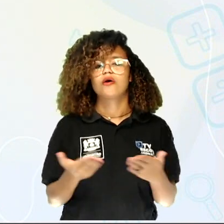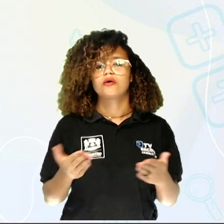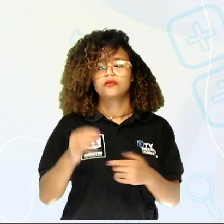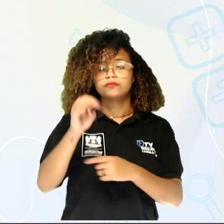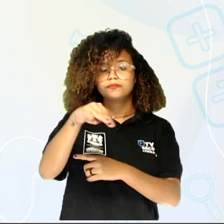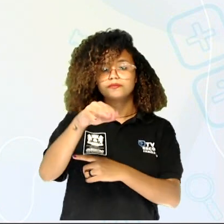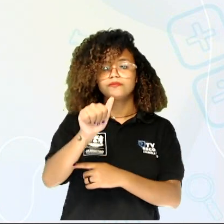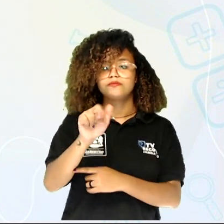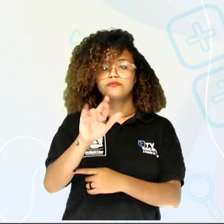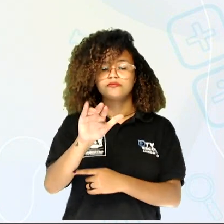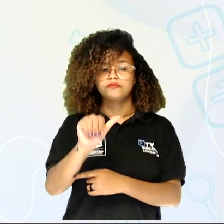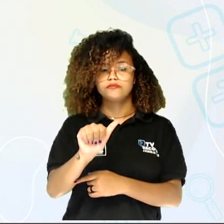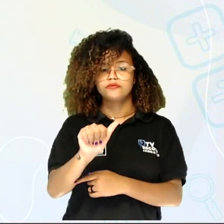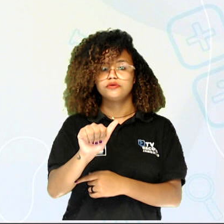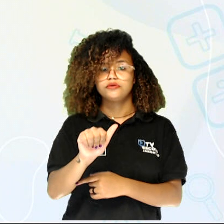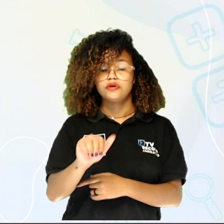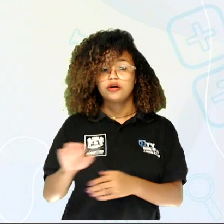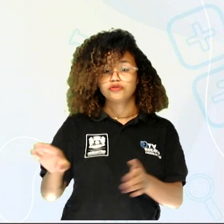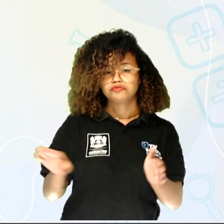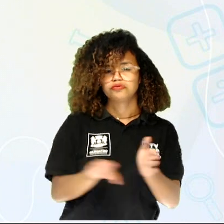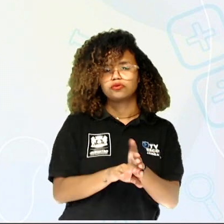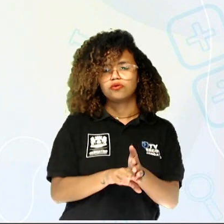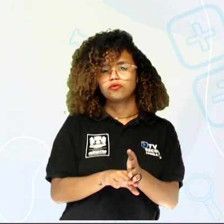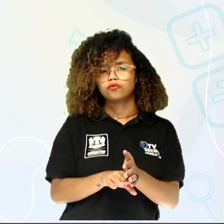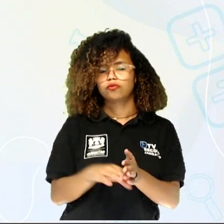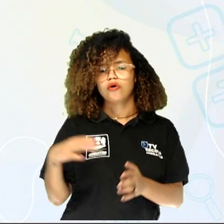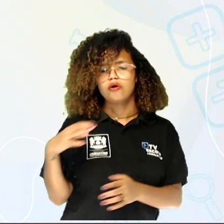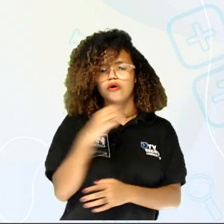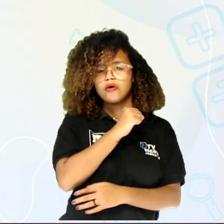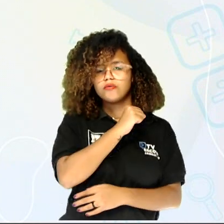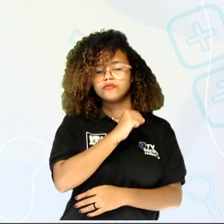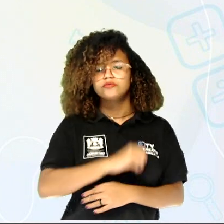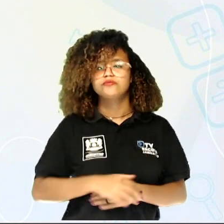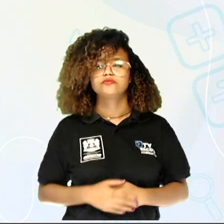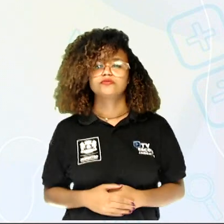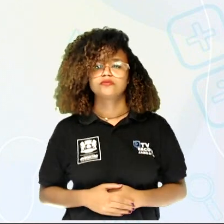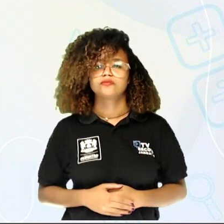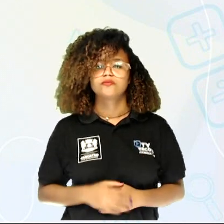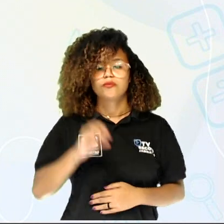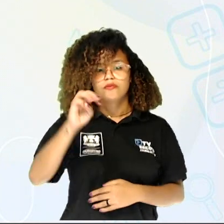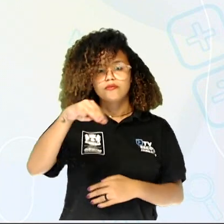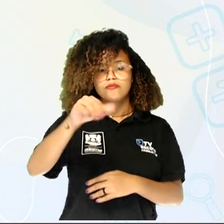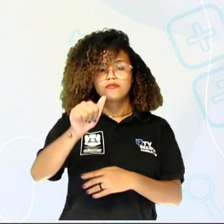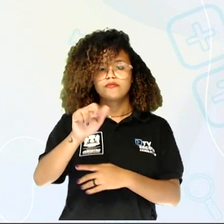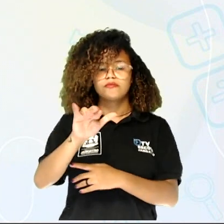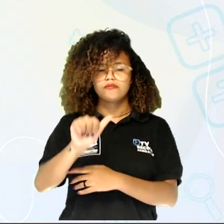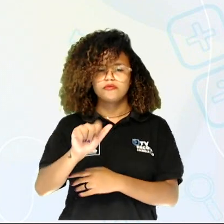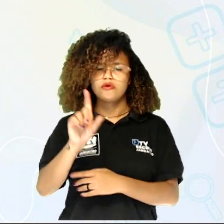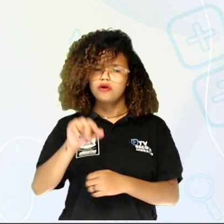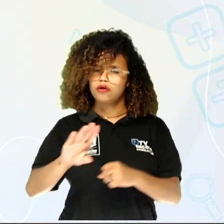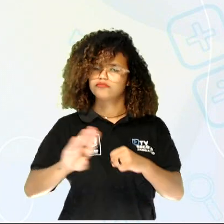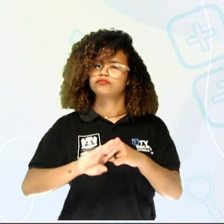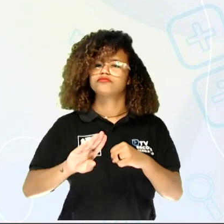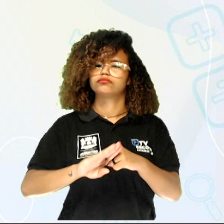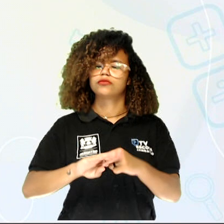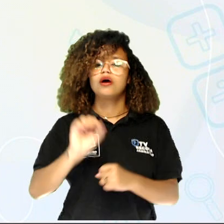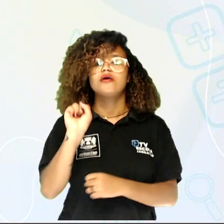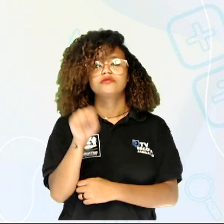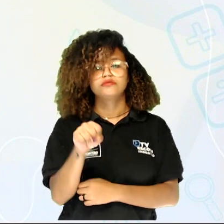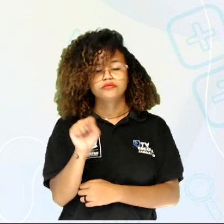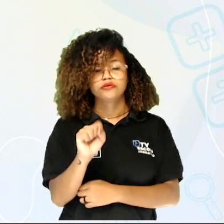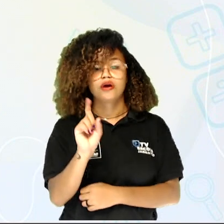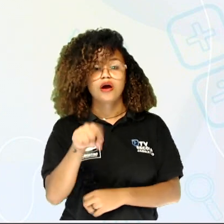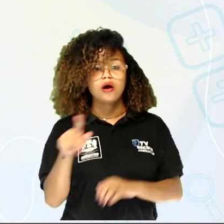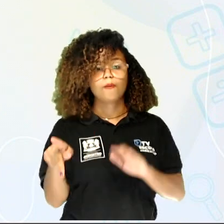Maria chegou cedo. Maria é um substantivo? Sim, é um substantivo